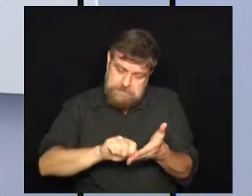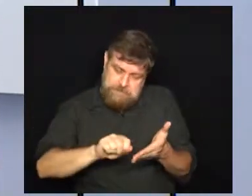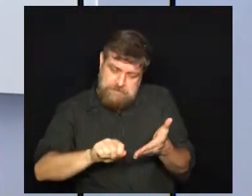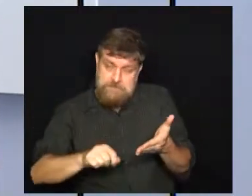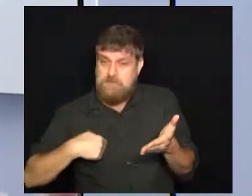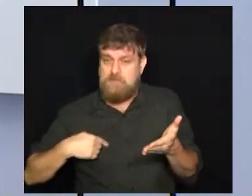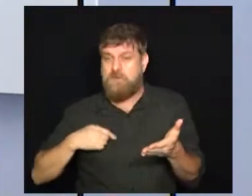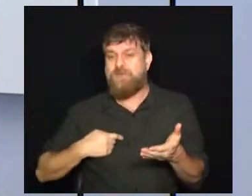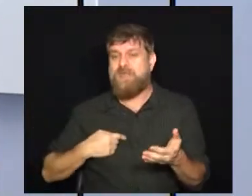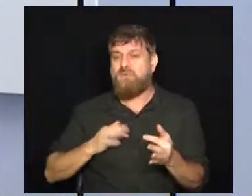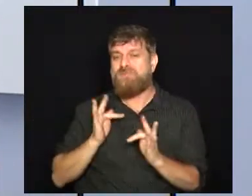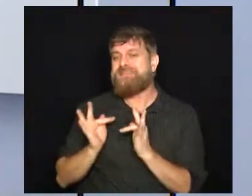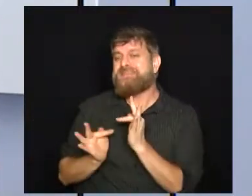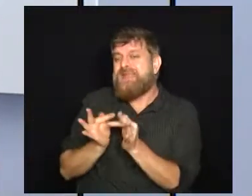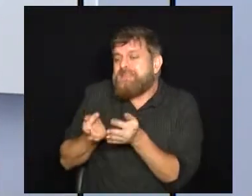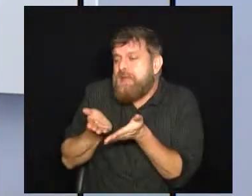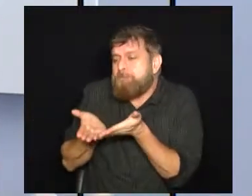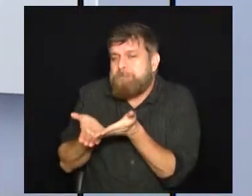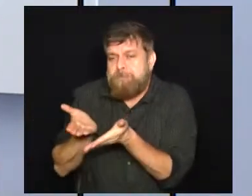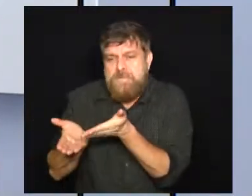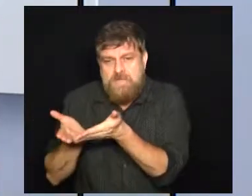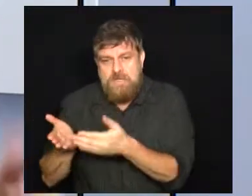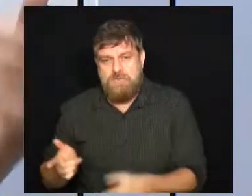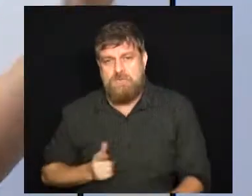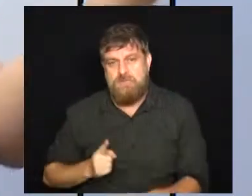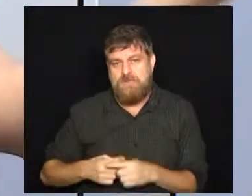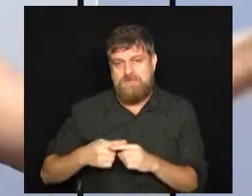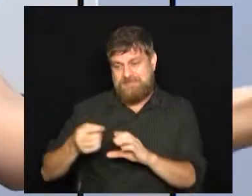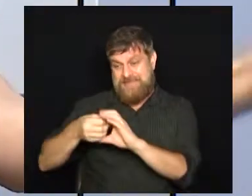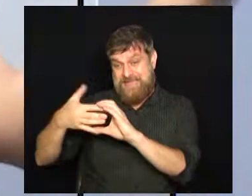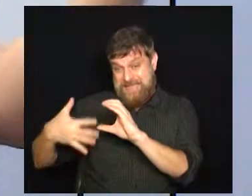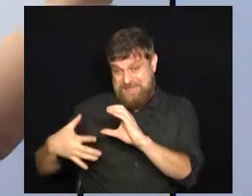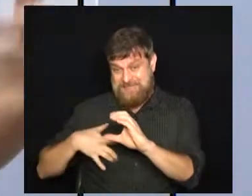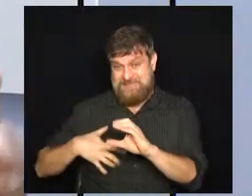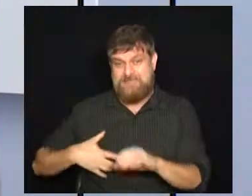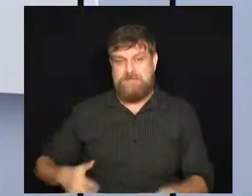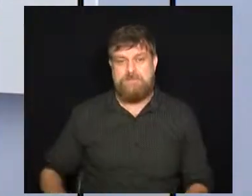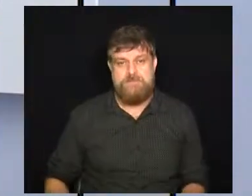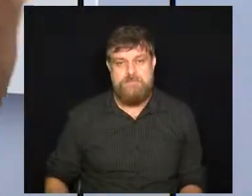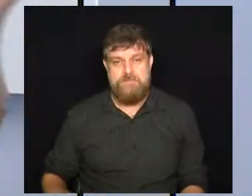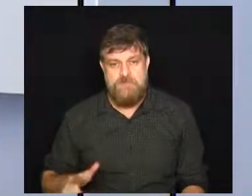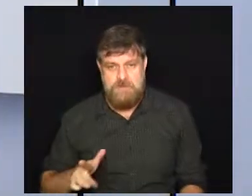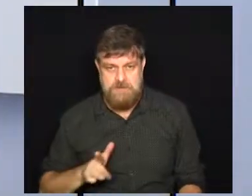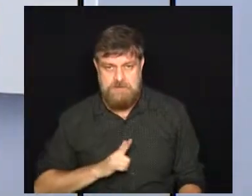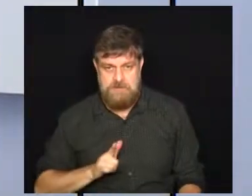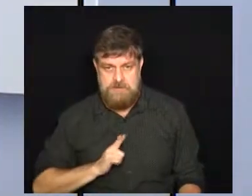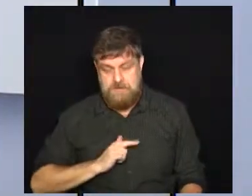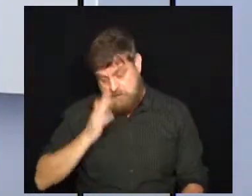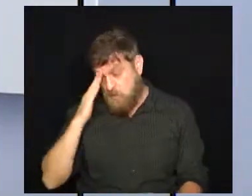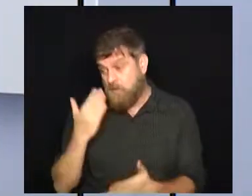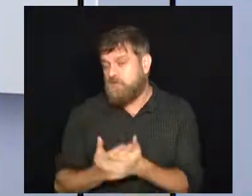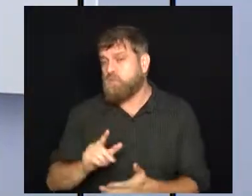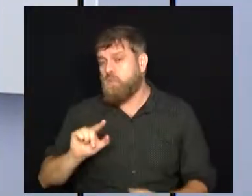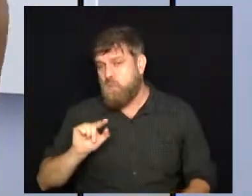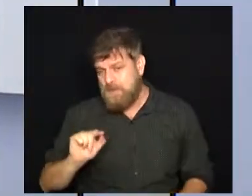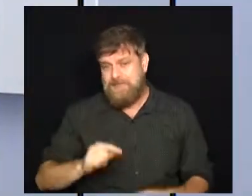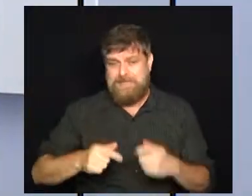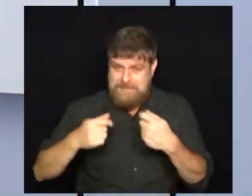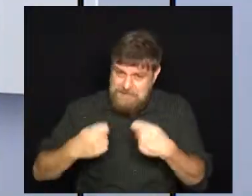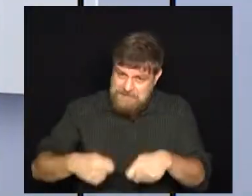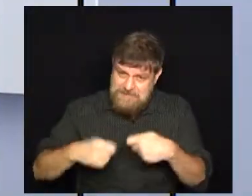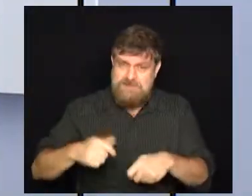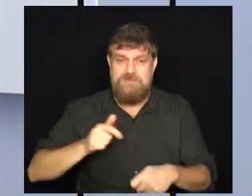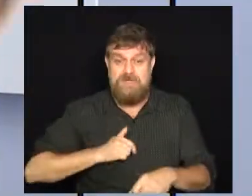de tratamento, porque não é um tratamento, não tem um caráter, muito embora tenha, e eu acredito que é necessário que